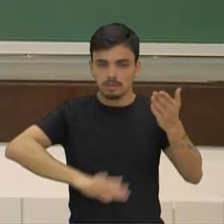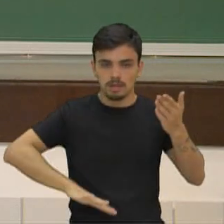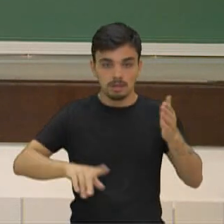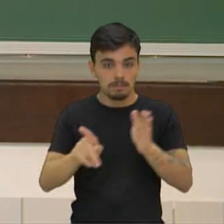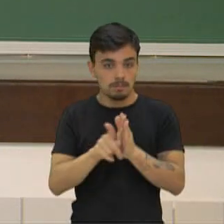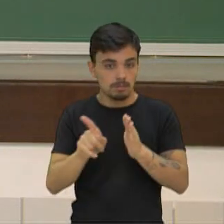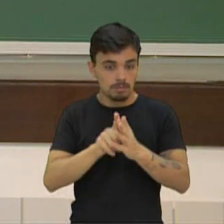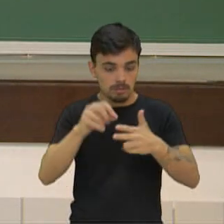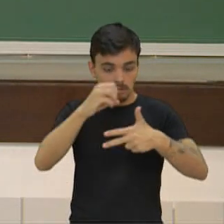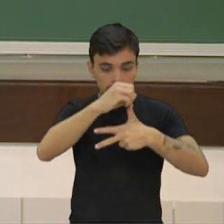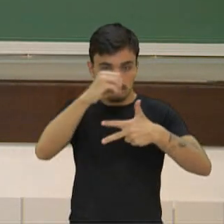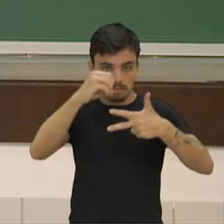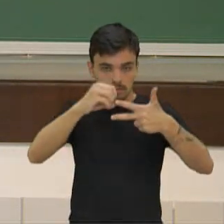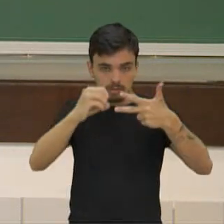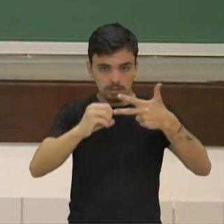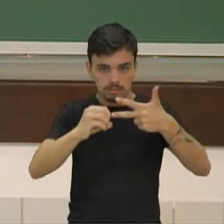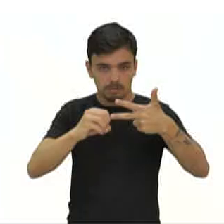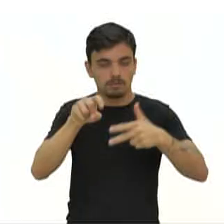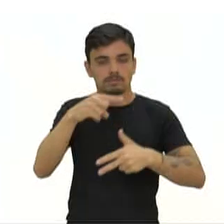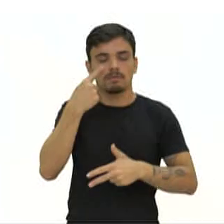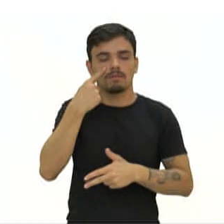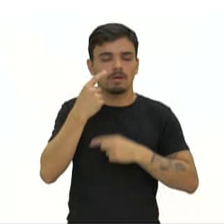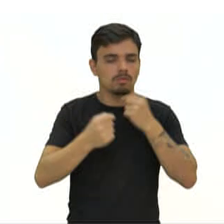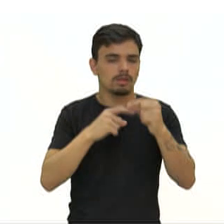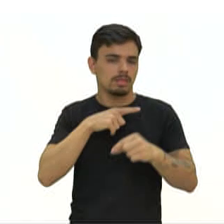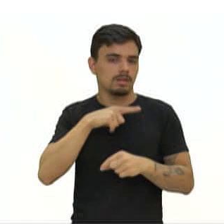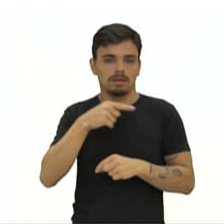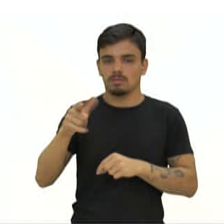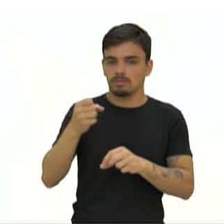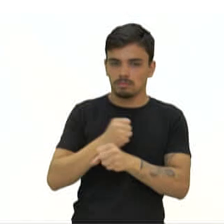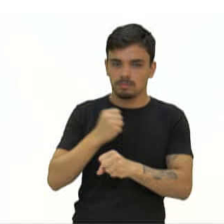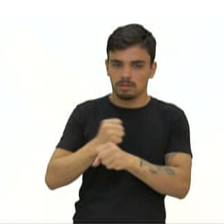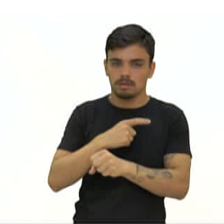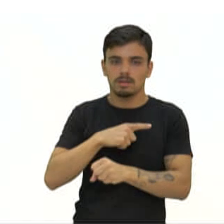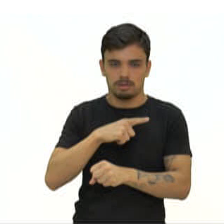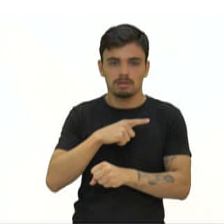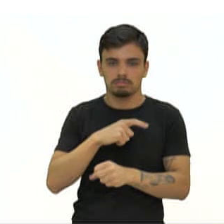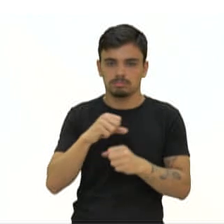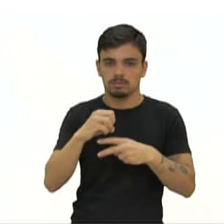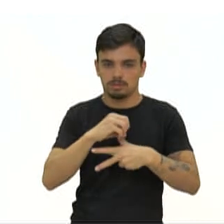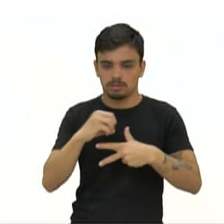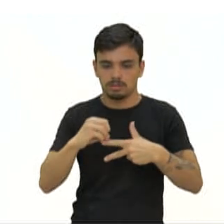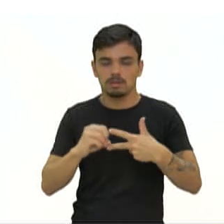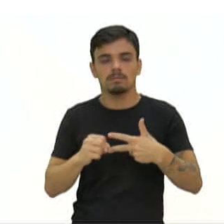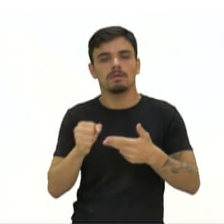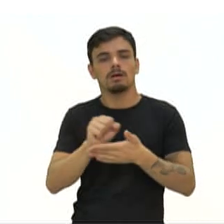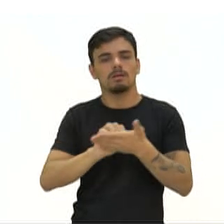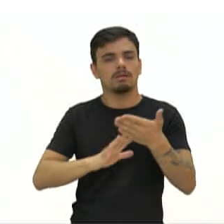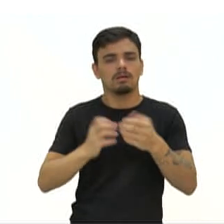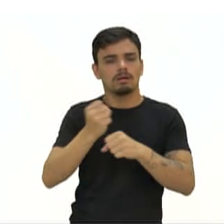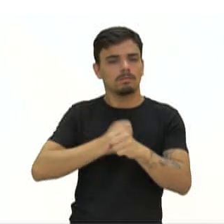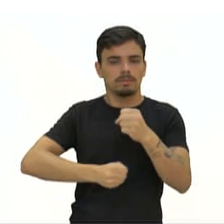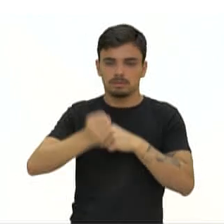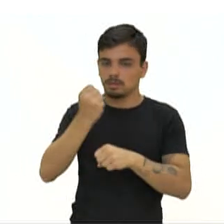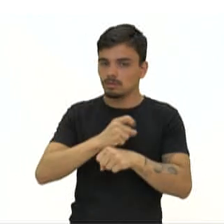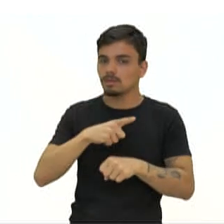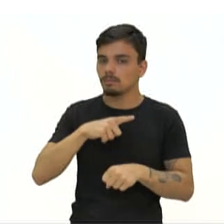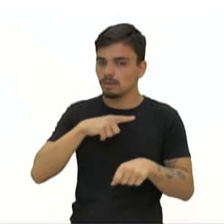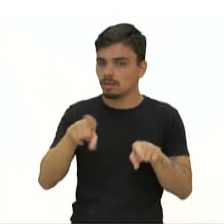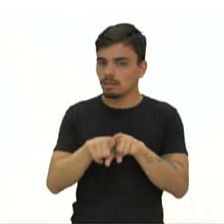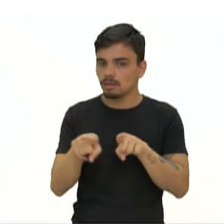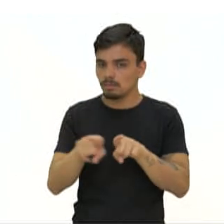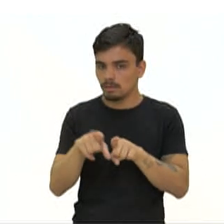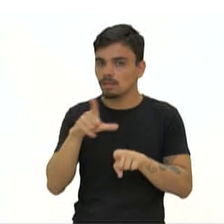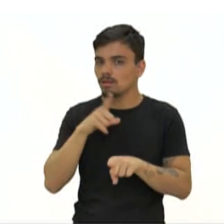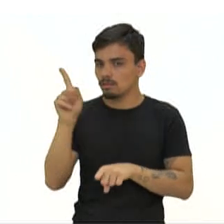um exercício do Enem agora. Vocês verem que isso cai todo ano no Enem. Ano passado tem uma questão também sobre esse conhecimento, sobre